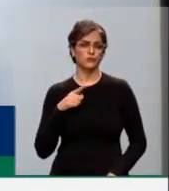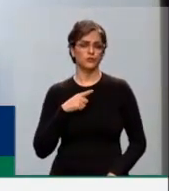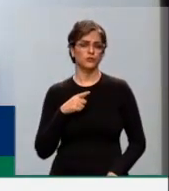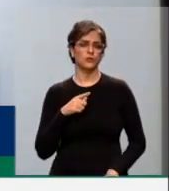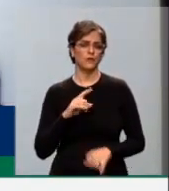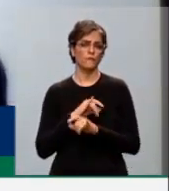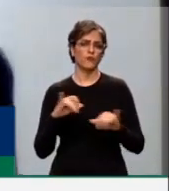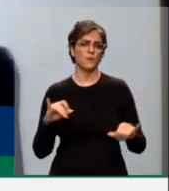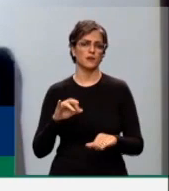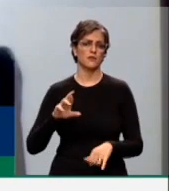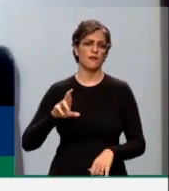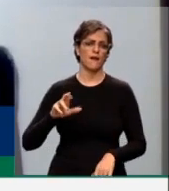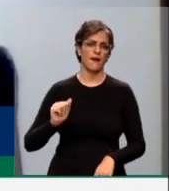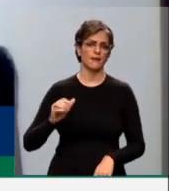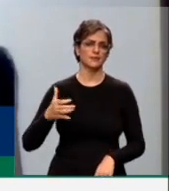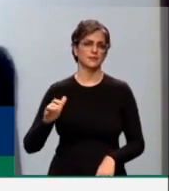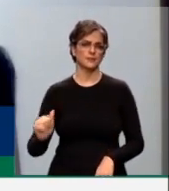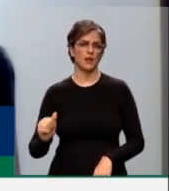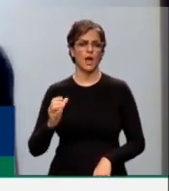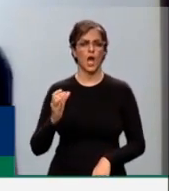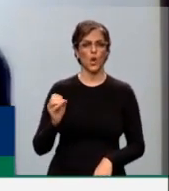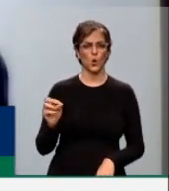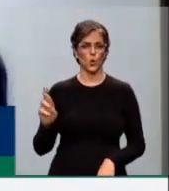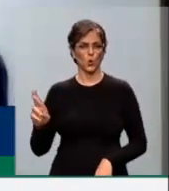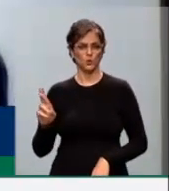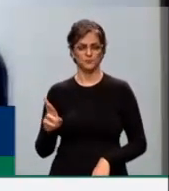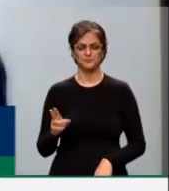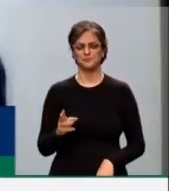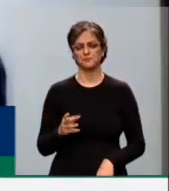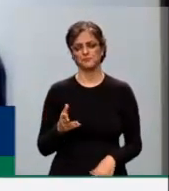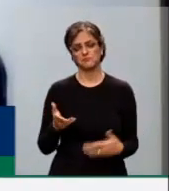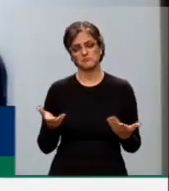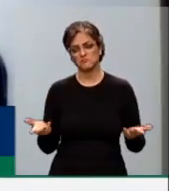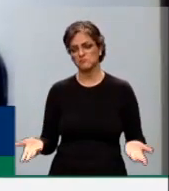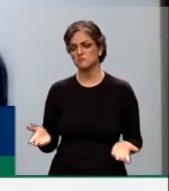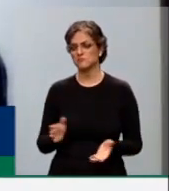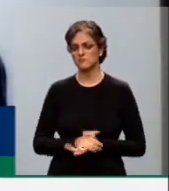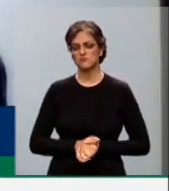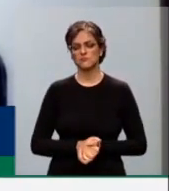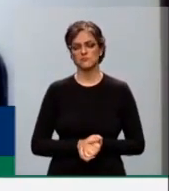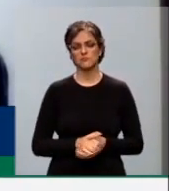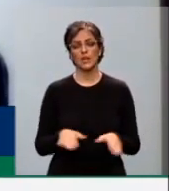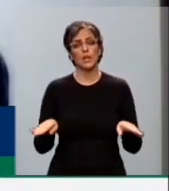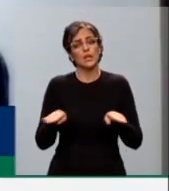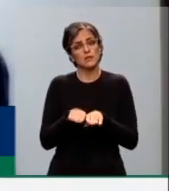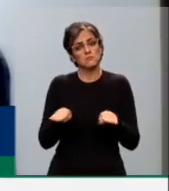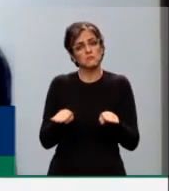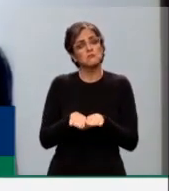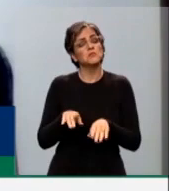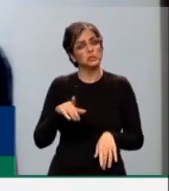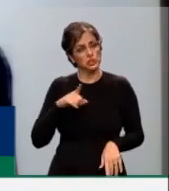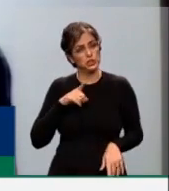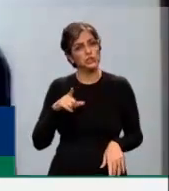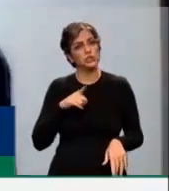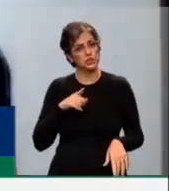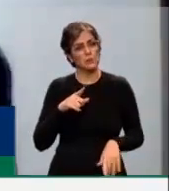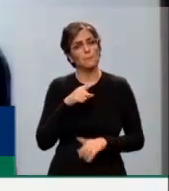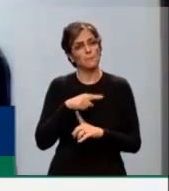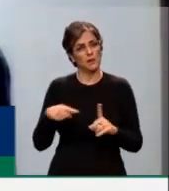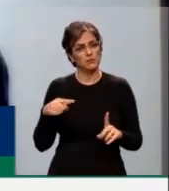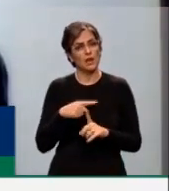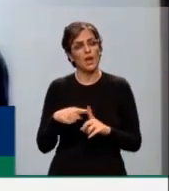momento a gente já percebia que havia uma paridade ali, a metade